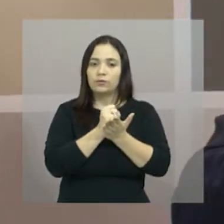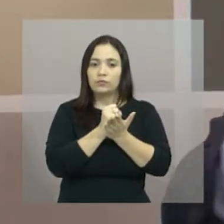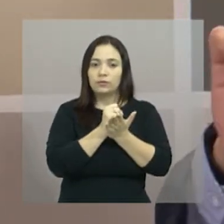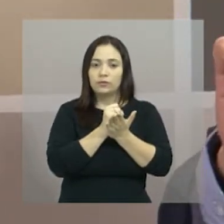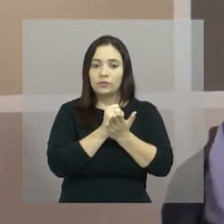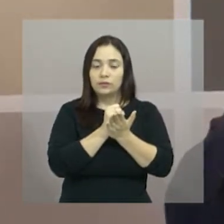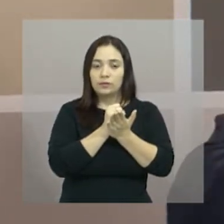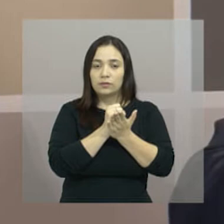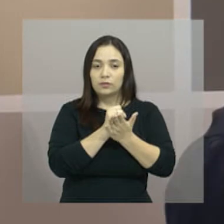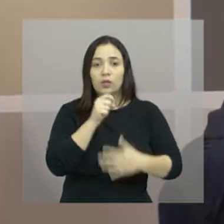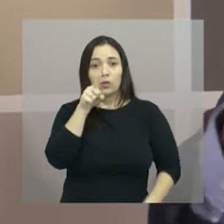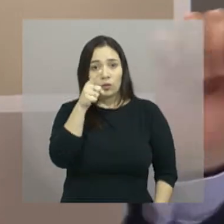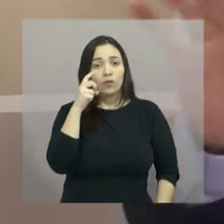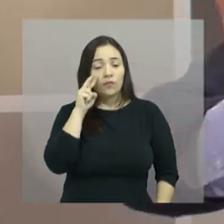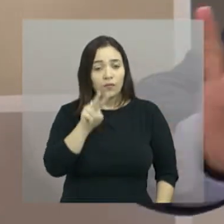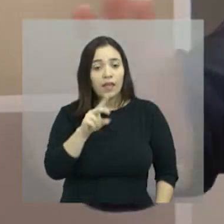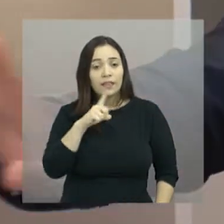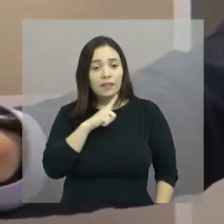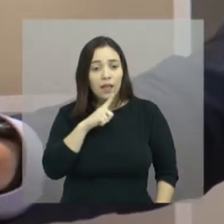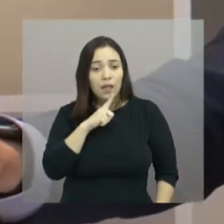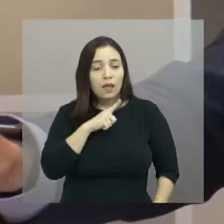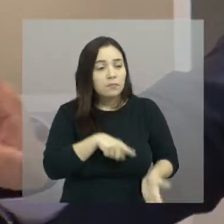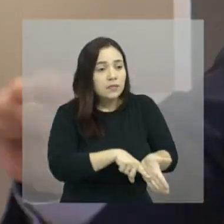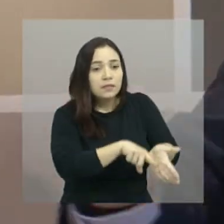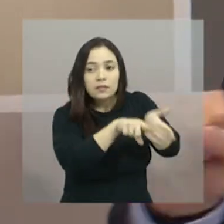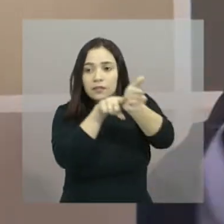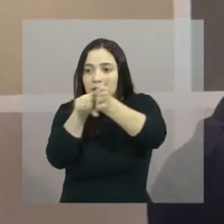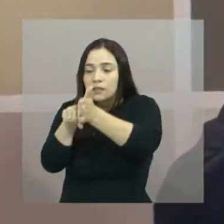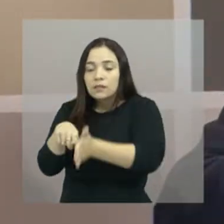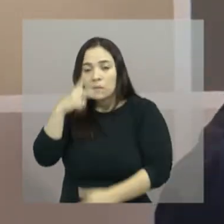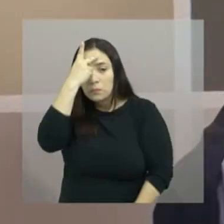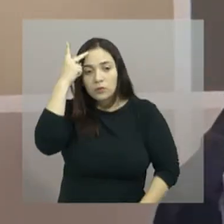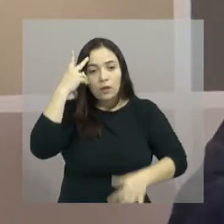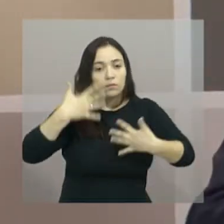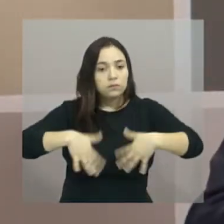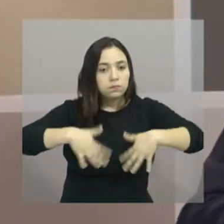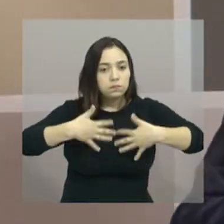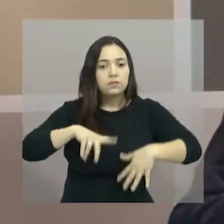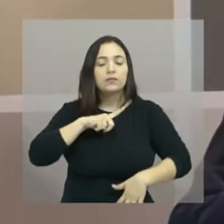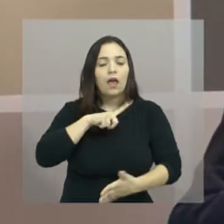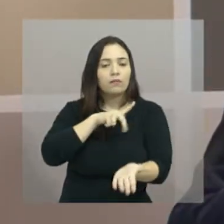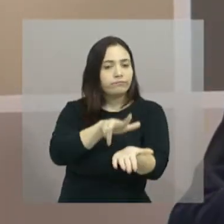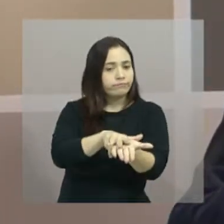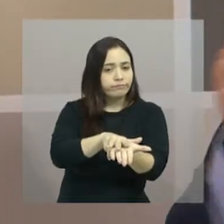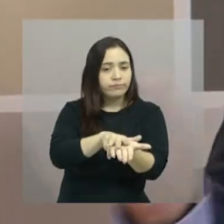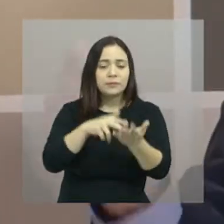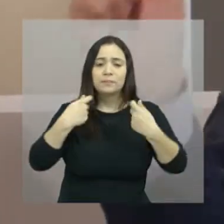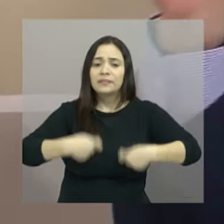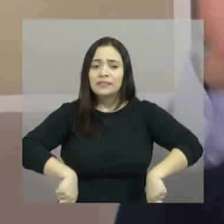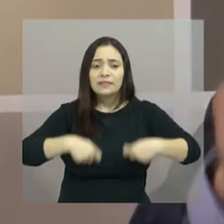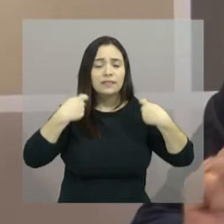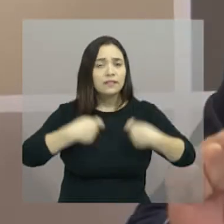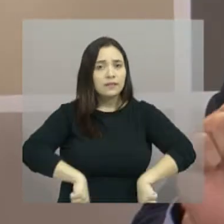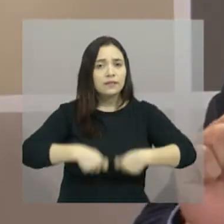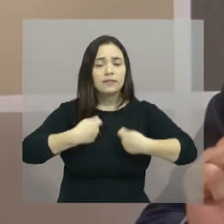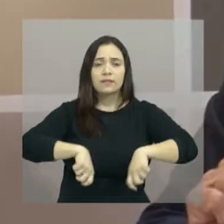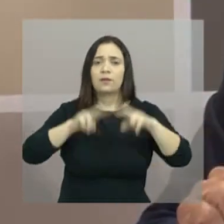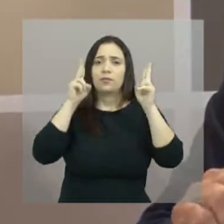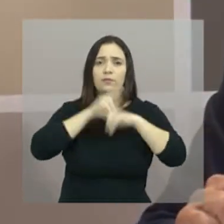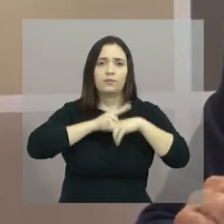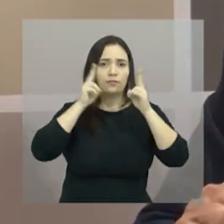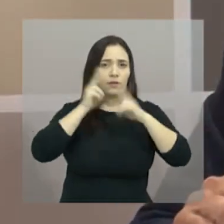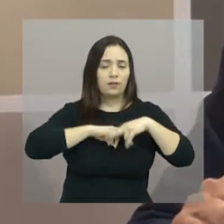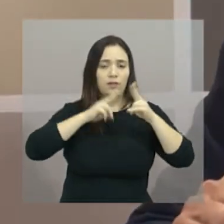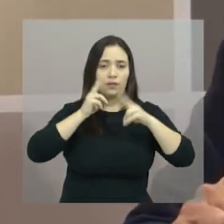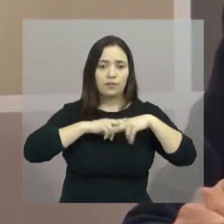quantos tem retido em domicílio, você já vê um monte, uma quantidade enorme. Já se vê a necessidade. Já vê a necessidade premente. Se